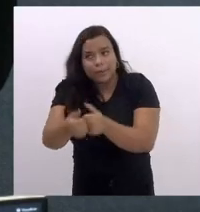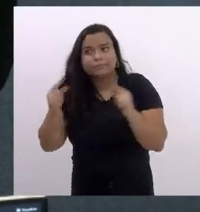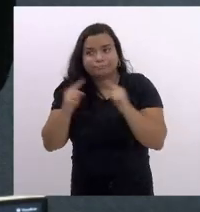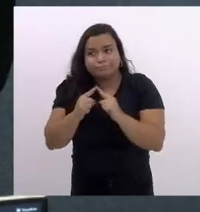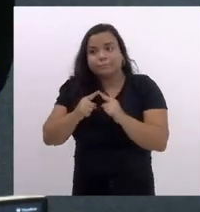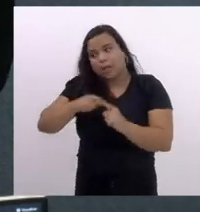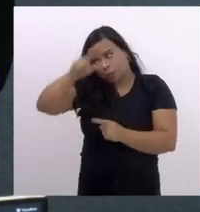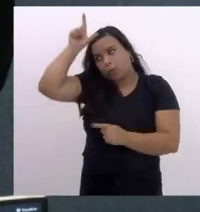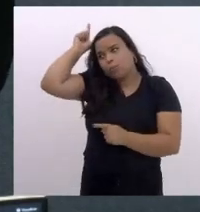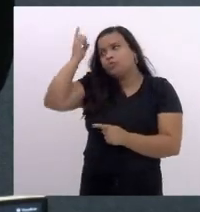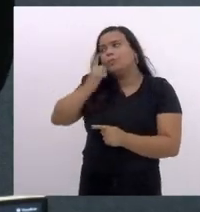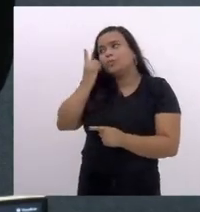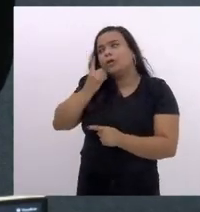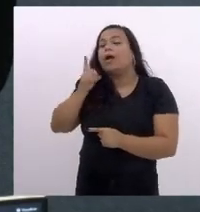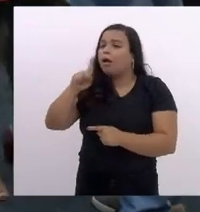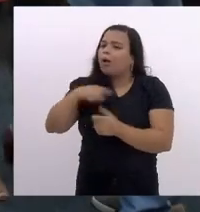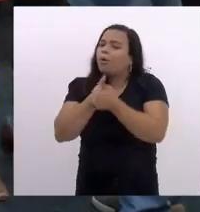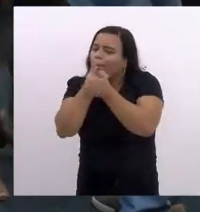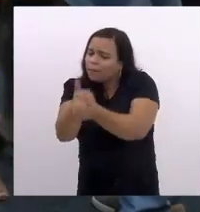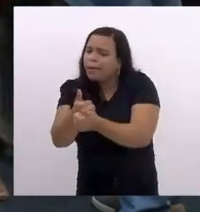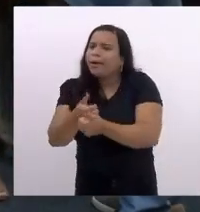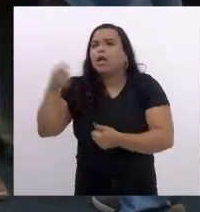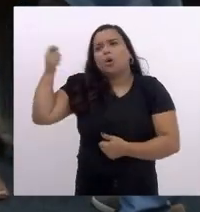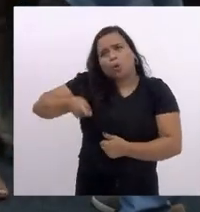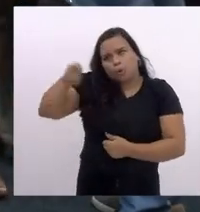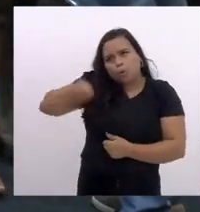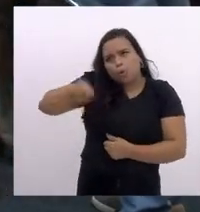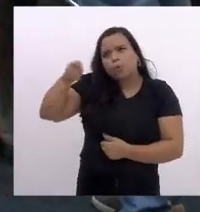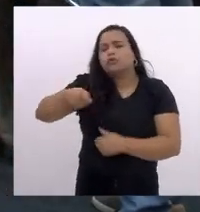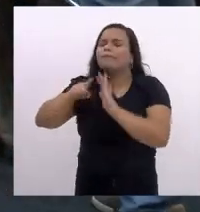Paulo, rigoroso, uma fiscalização